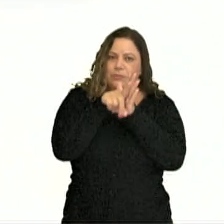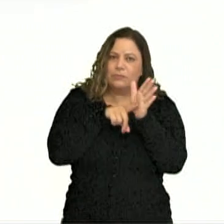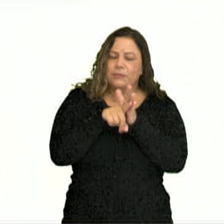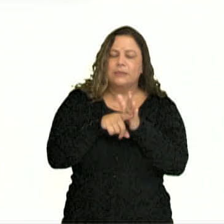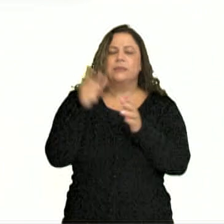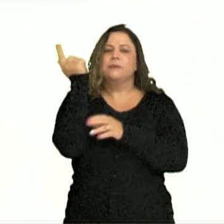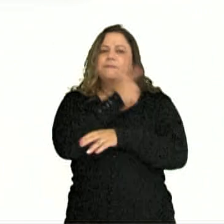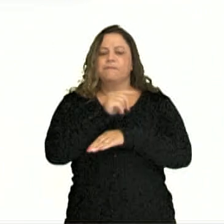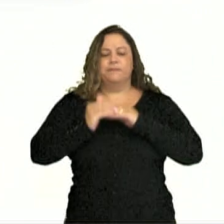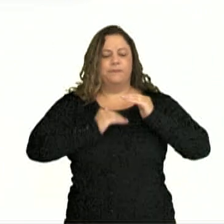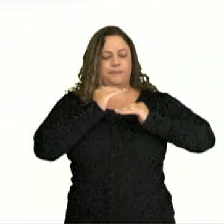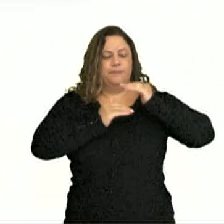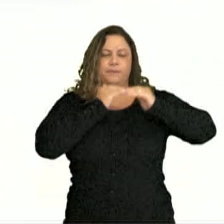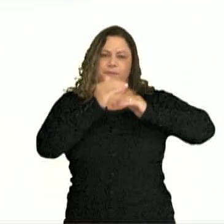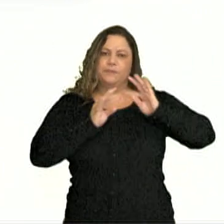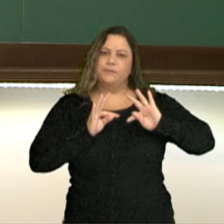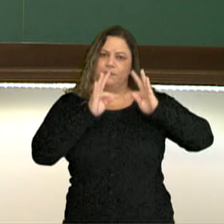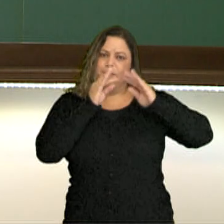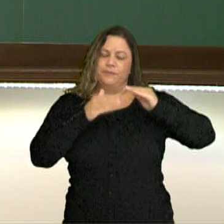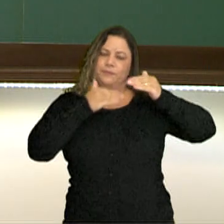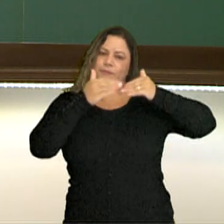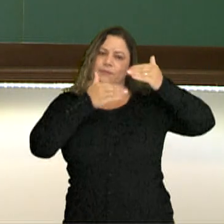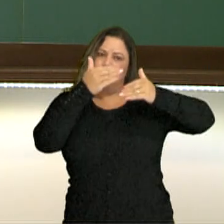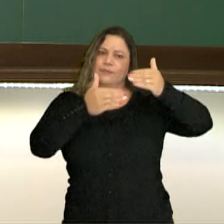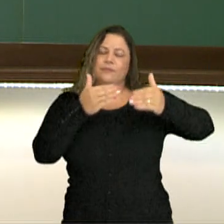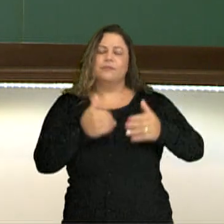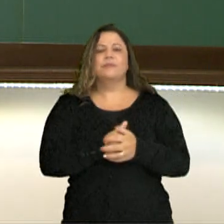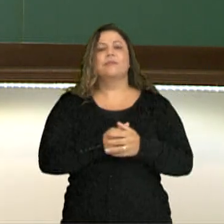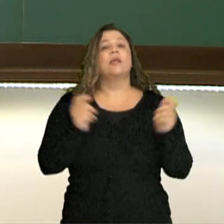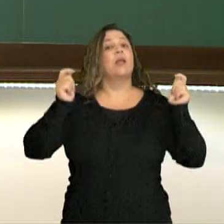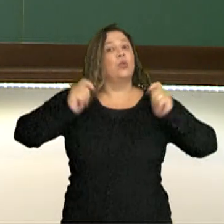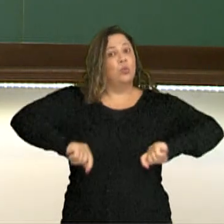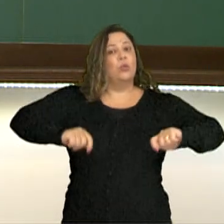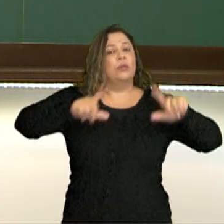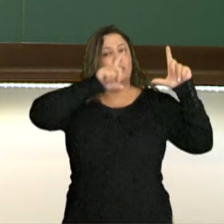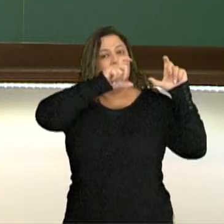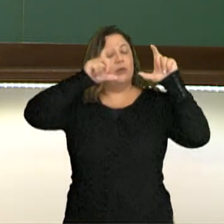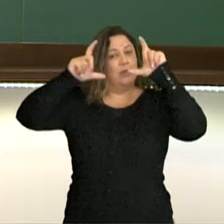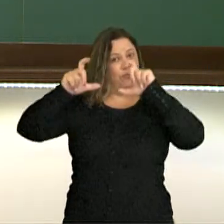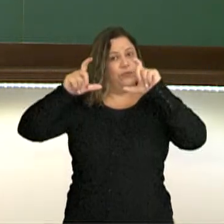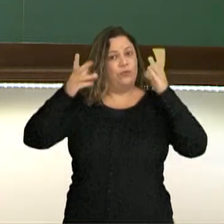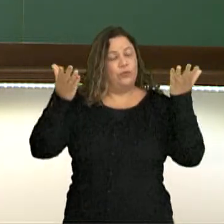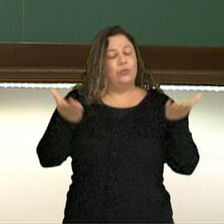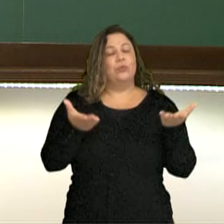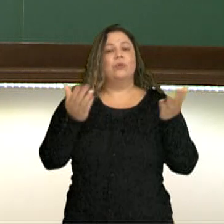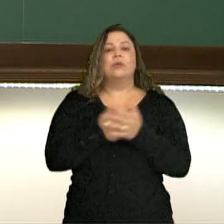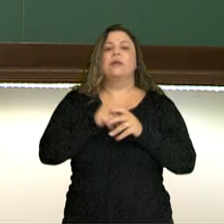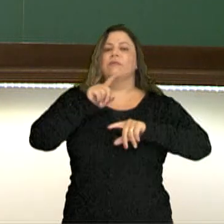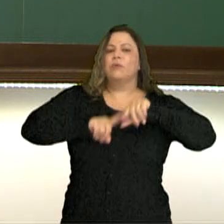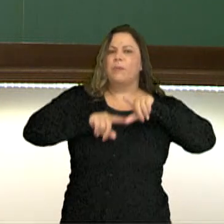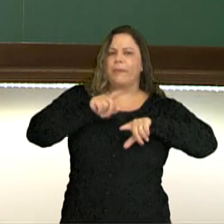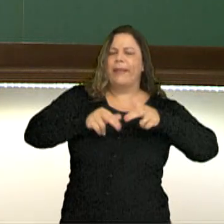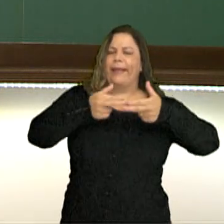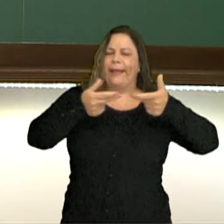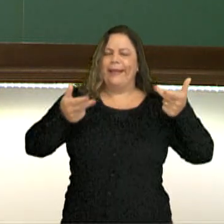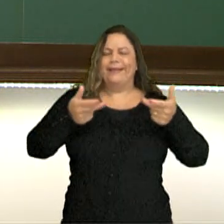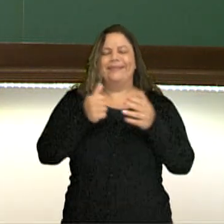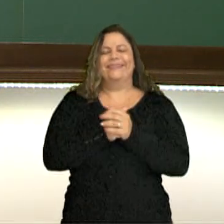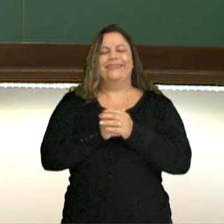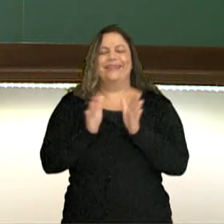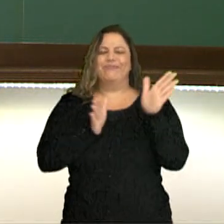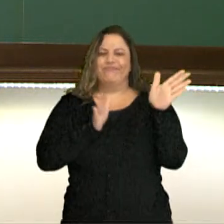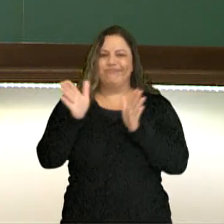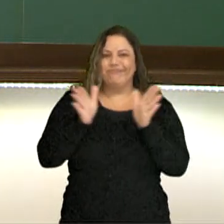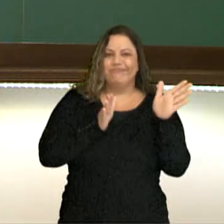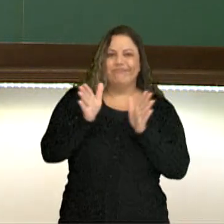consegue dar novos passos e tornando a fotografia um material acessível